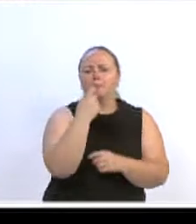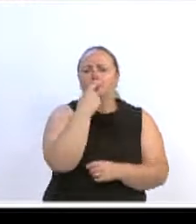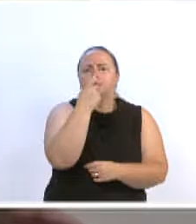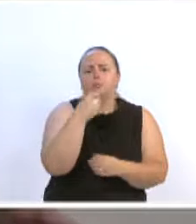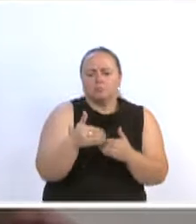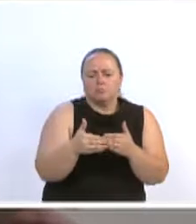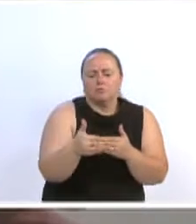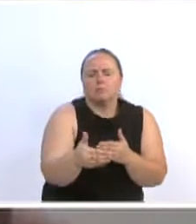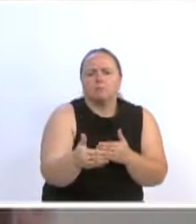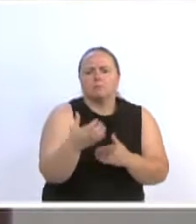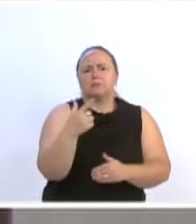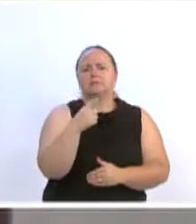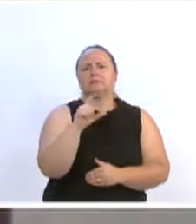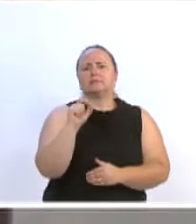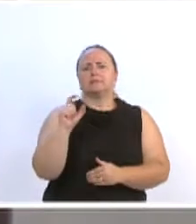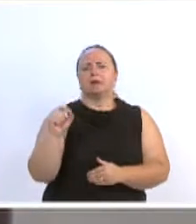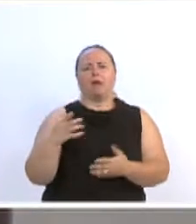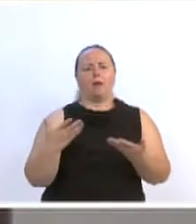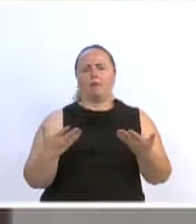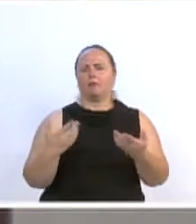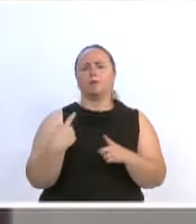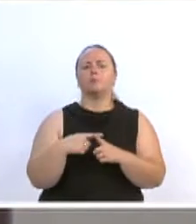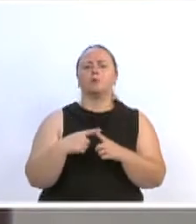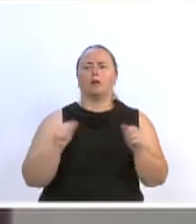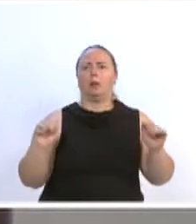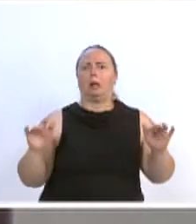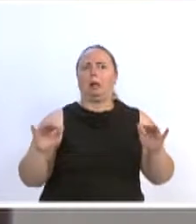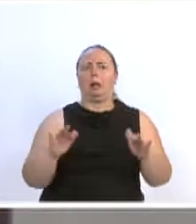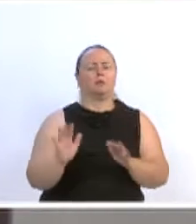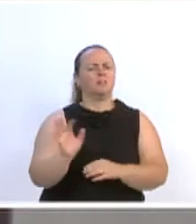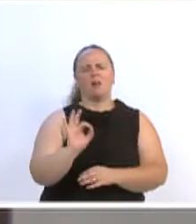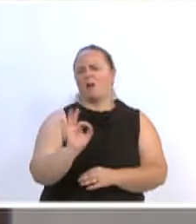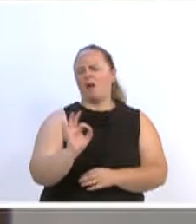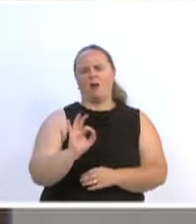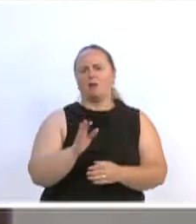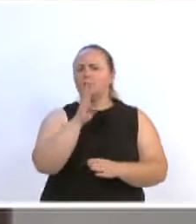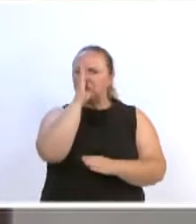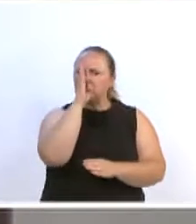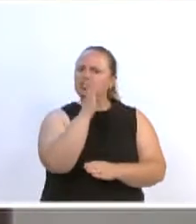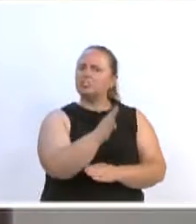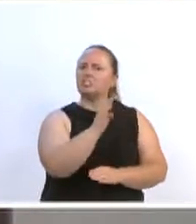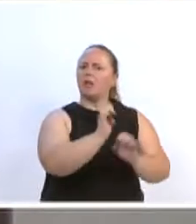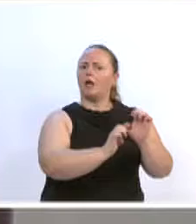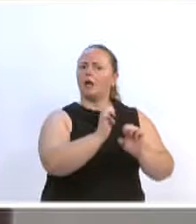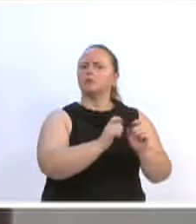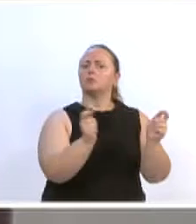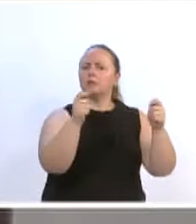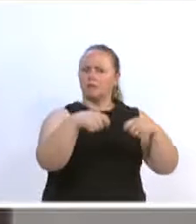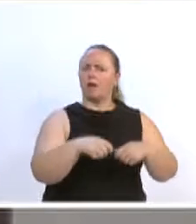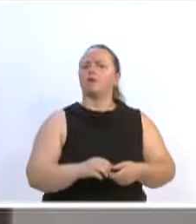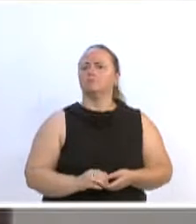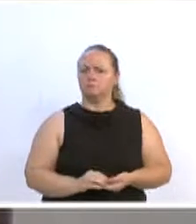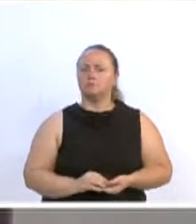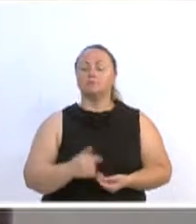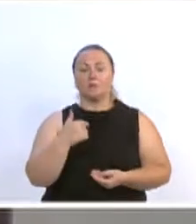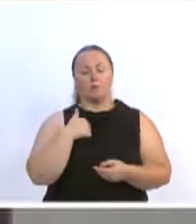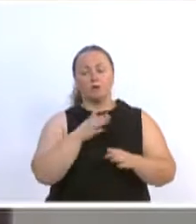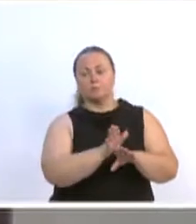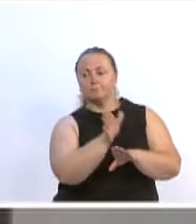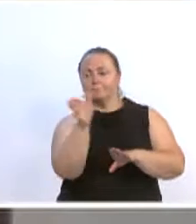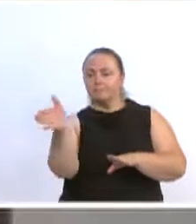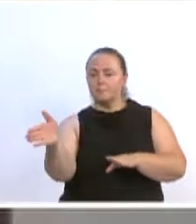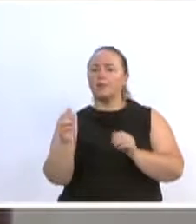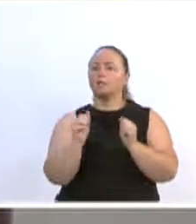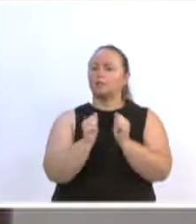uma rua de somente 100 metros entrar no sistema mutirão se eles têm dinheiro para fazer direto com a empreiteira então levei uma pessoa de qualidade